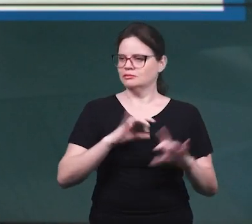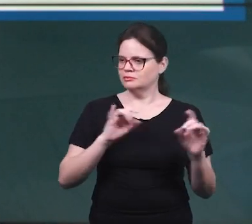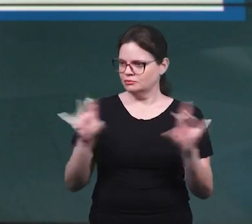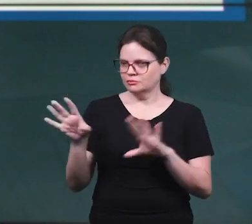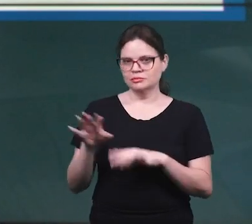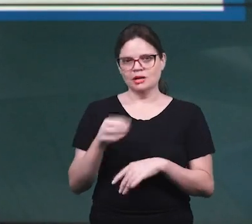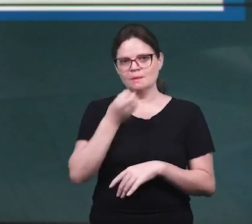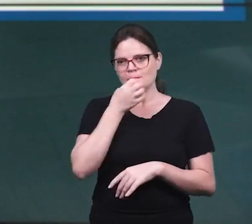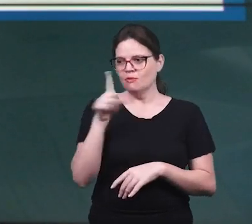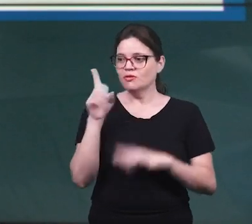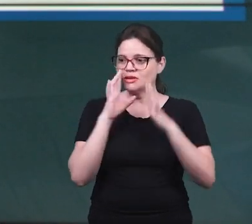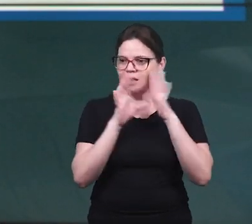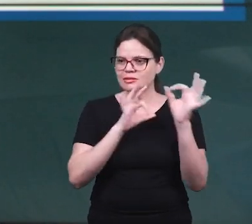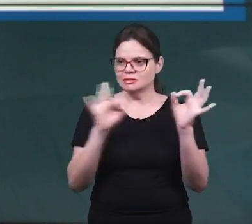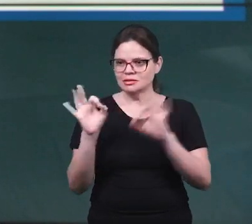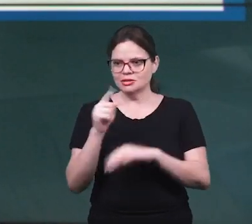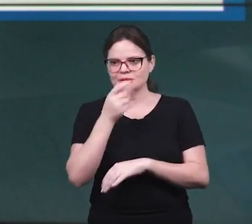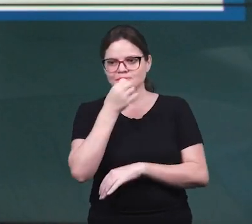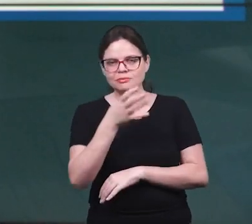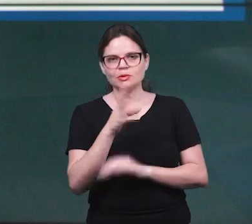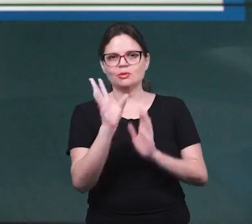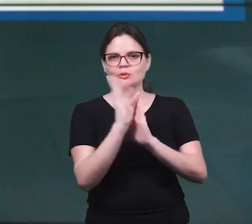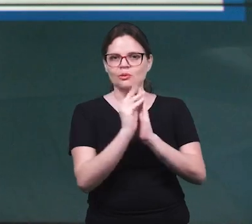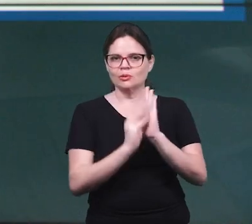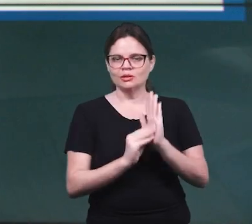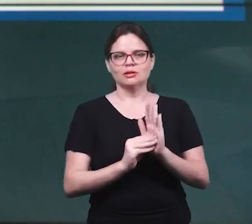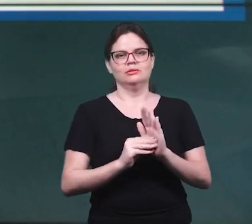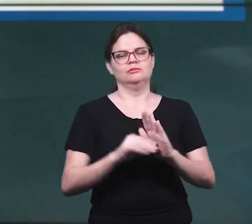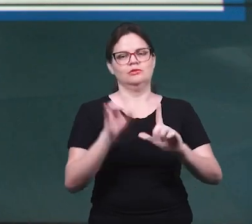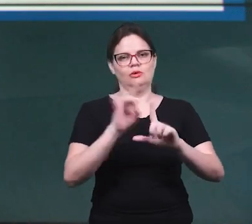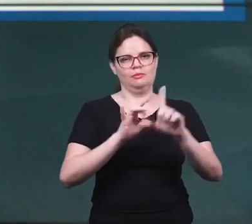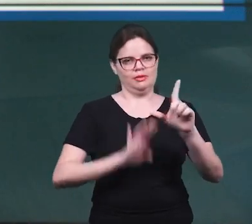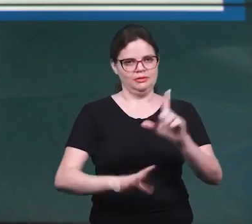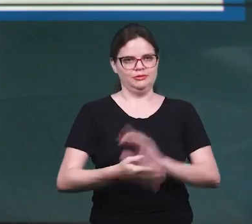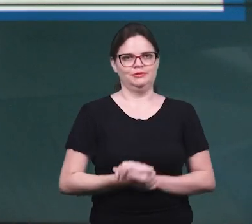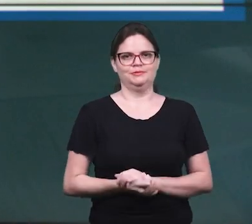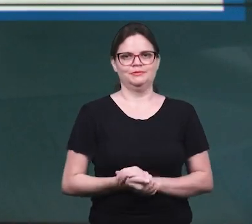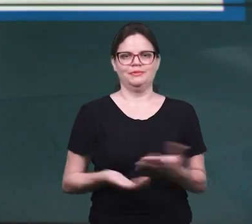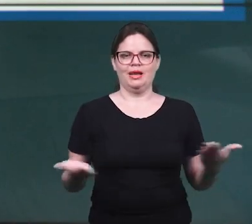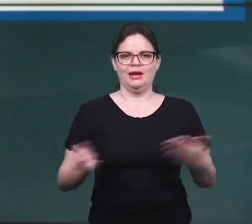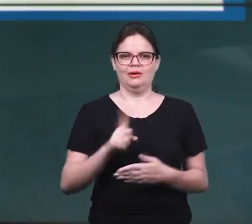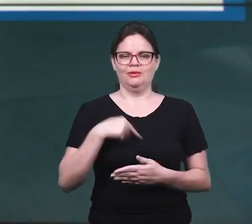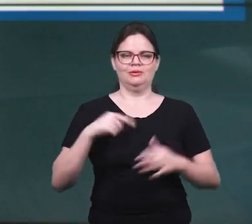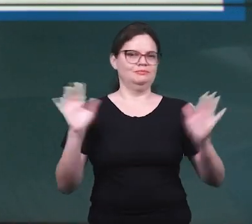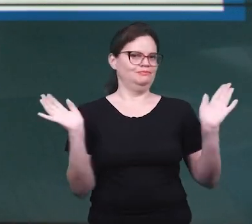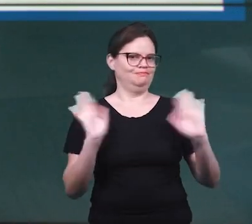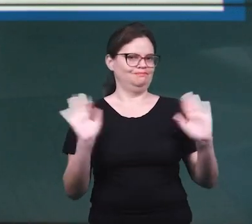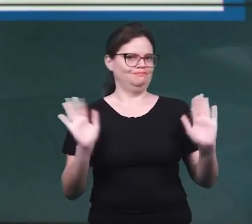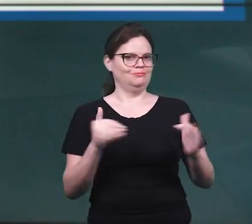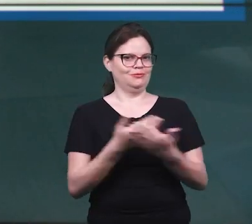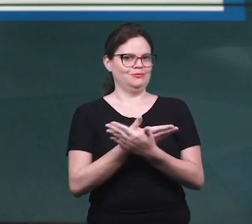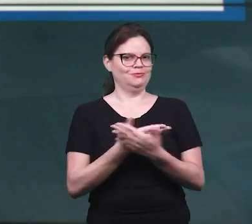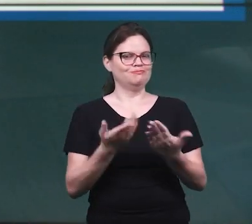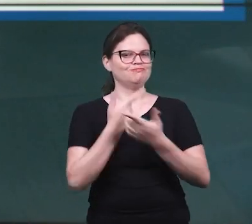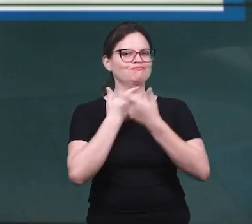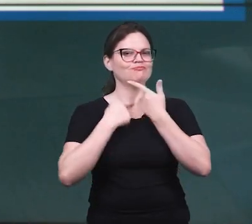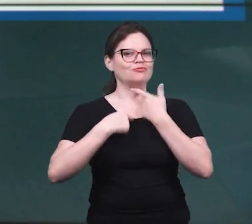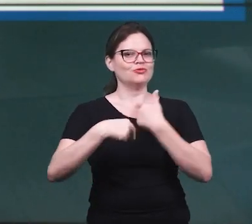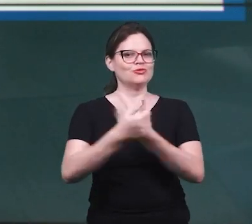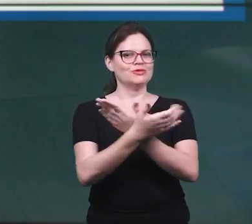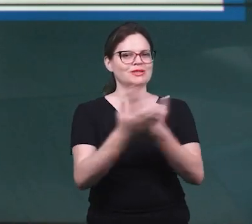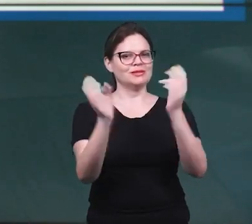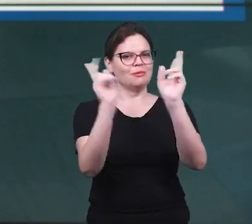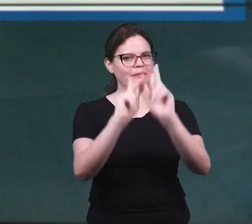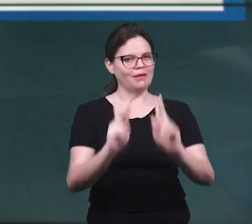pessoa visse esse conteúdo, compartilhar. Assim nós nos despedimos, desejando que você esteja em